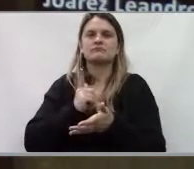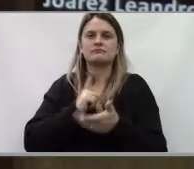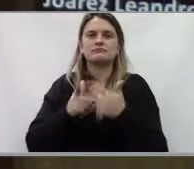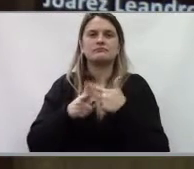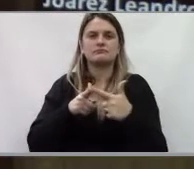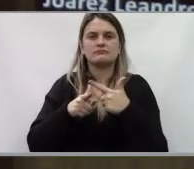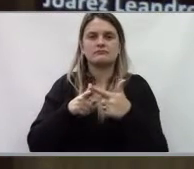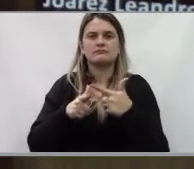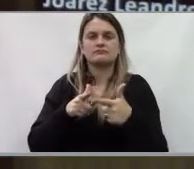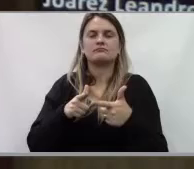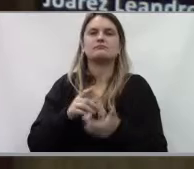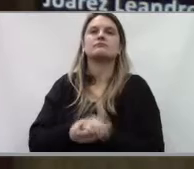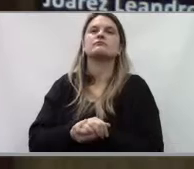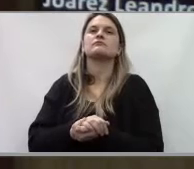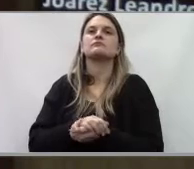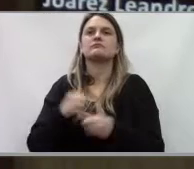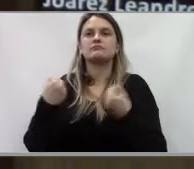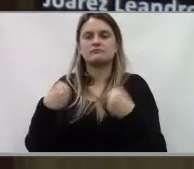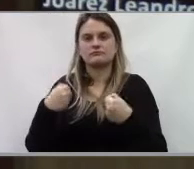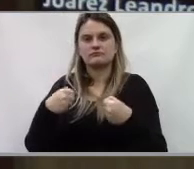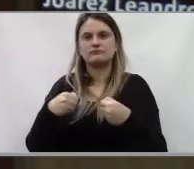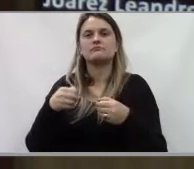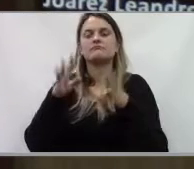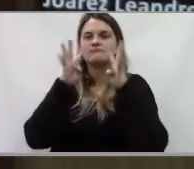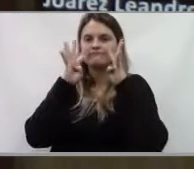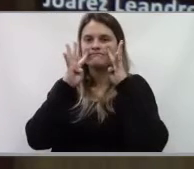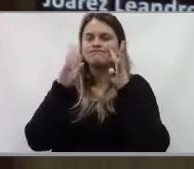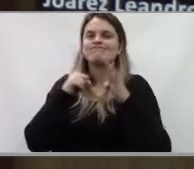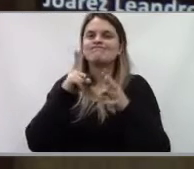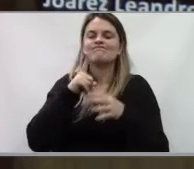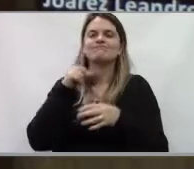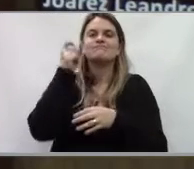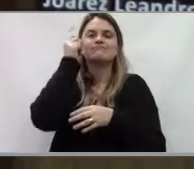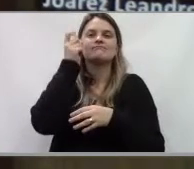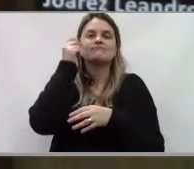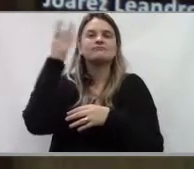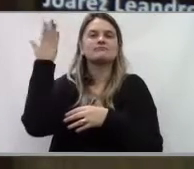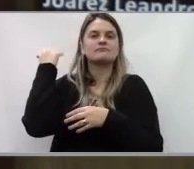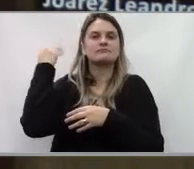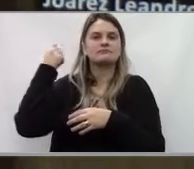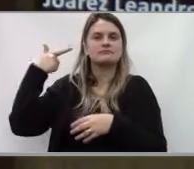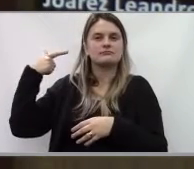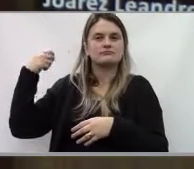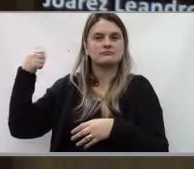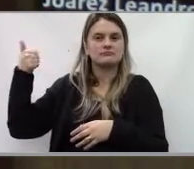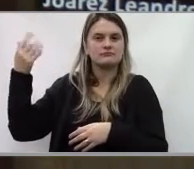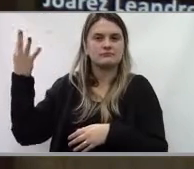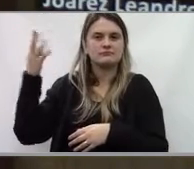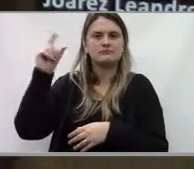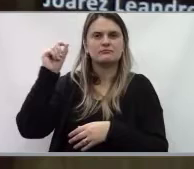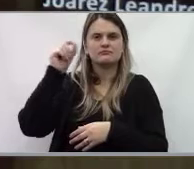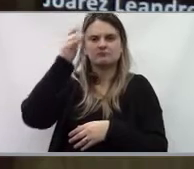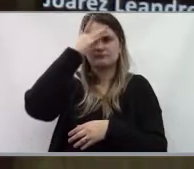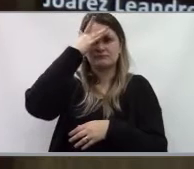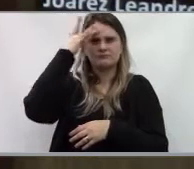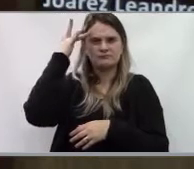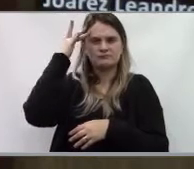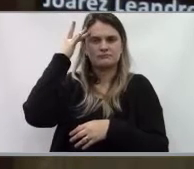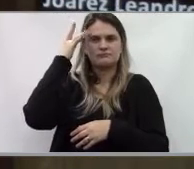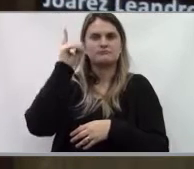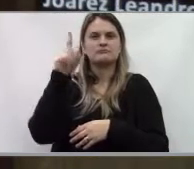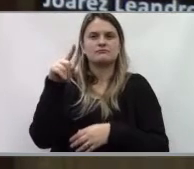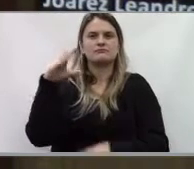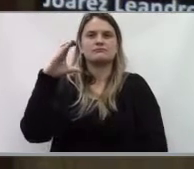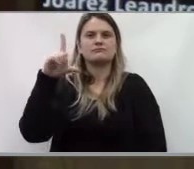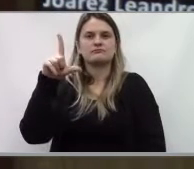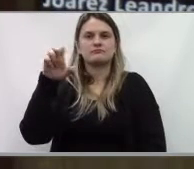é de ficar de cabelo em pé. Precisamos, então já tem umas tratativas desde 2014. Eu sei que tem uma pessoa aqui na